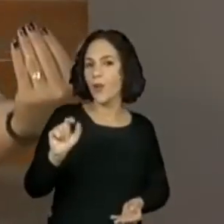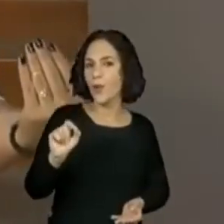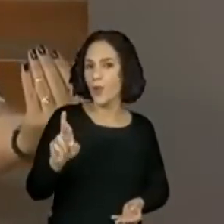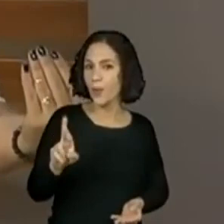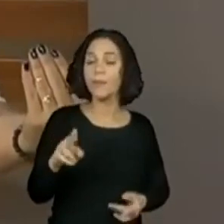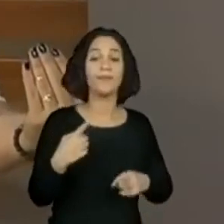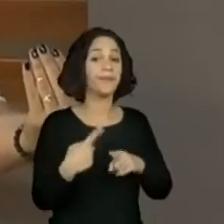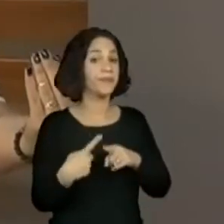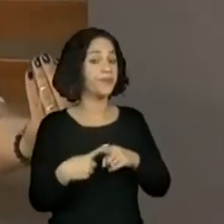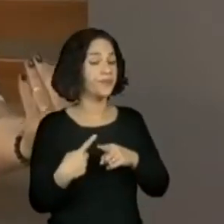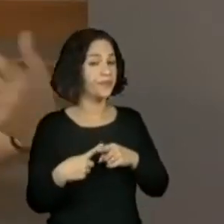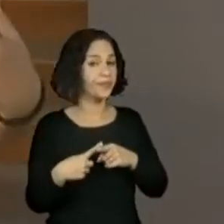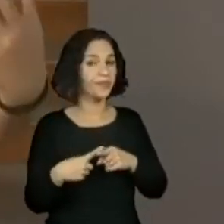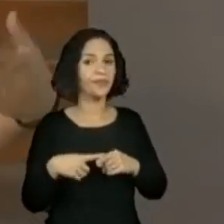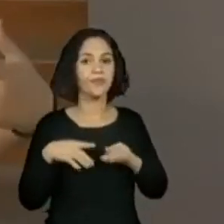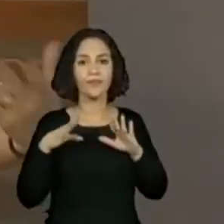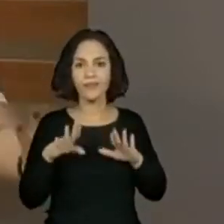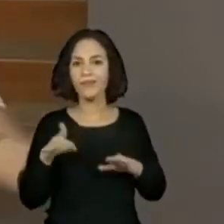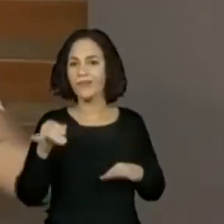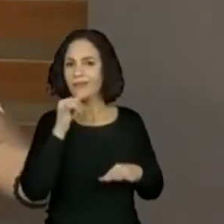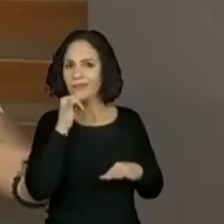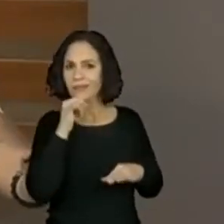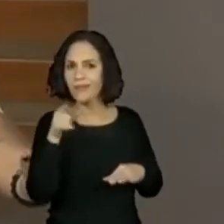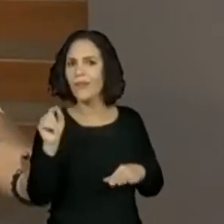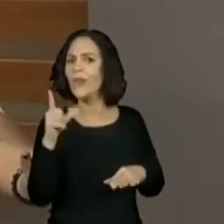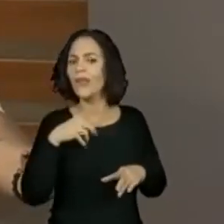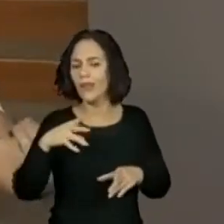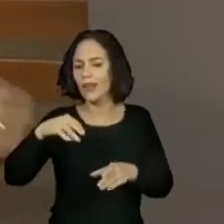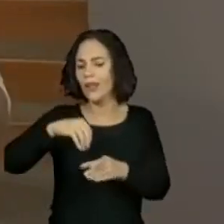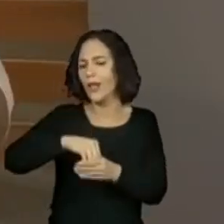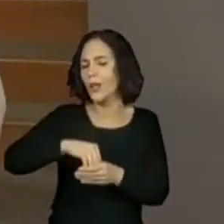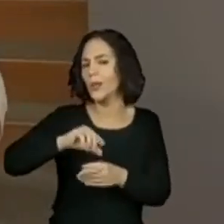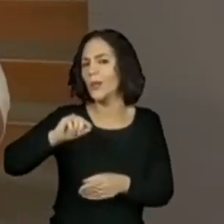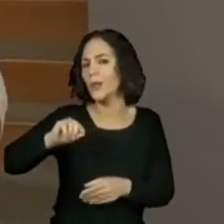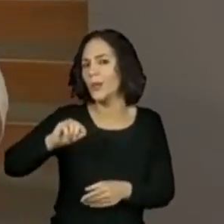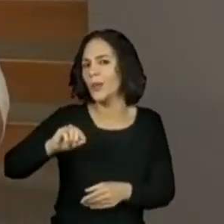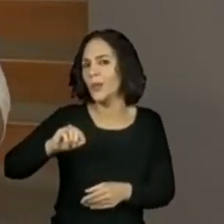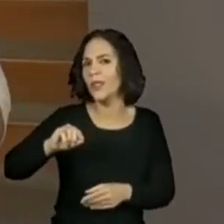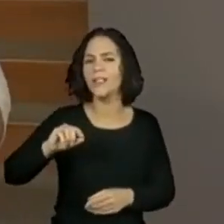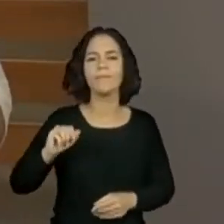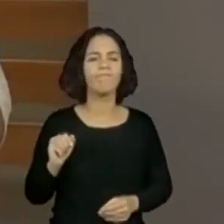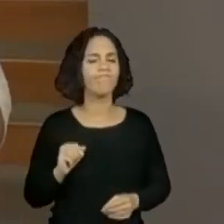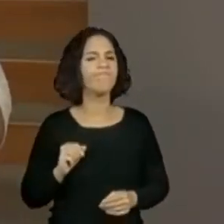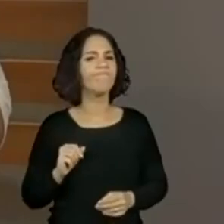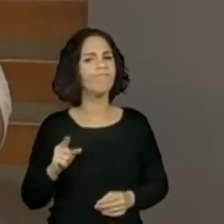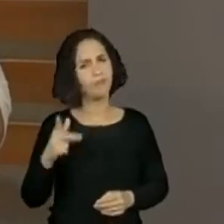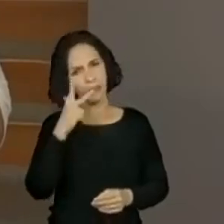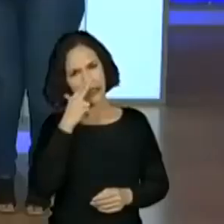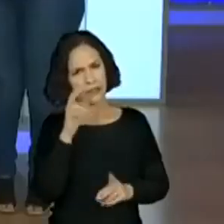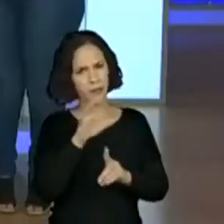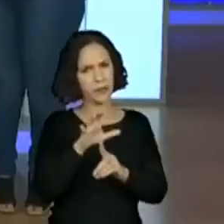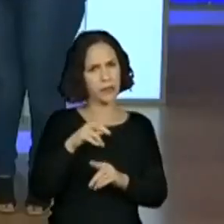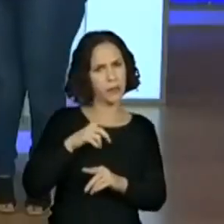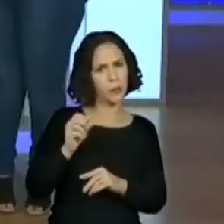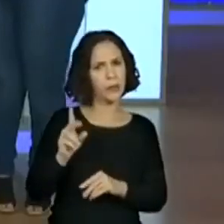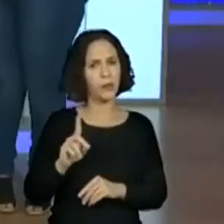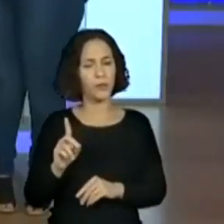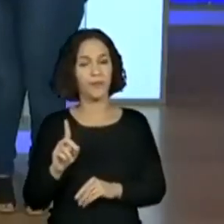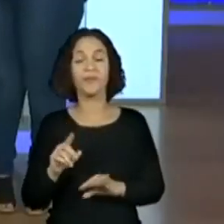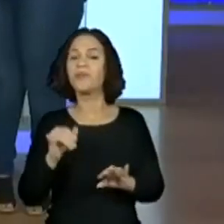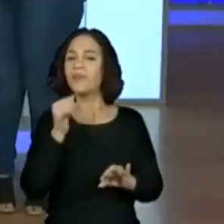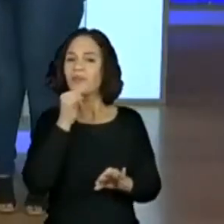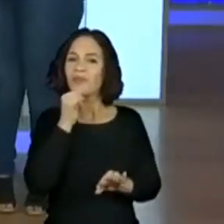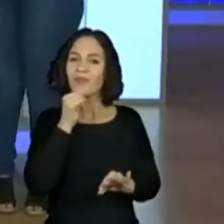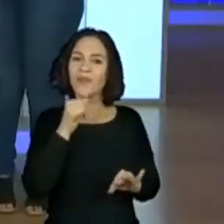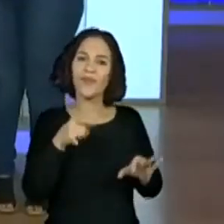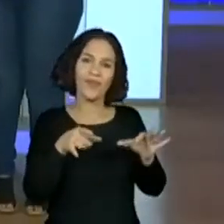gente for fazer a questão de descobrir o que, que tem no cofrinho, isso será que vai fazer diferença? E toda vez que a gente faz um cofrinho, é